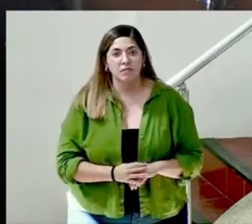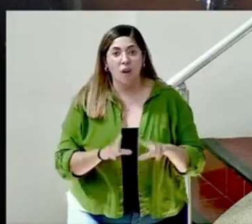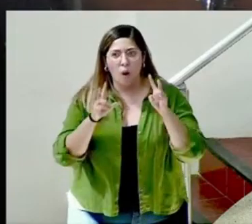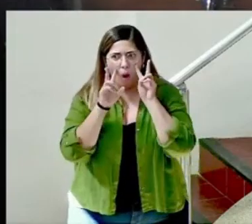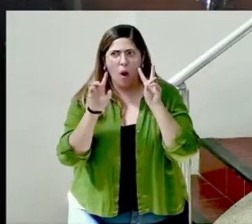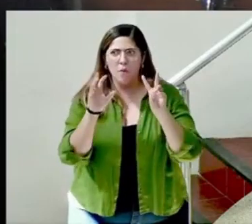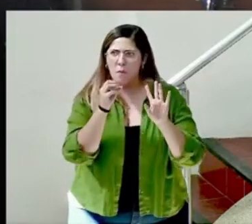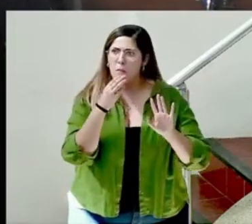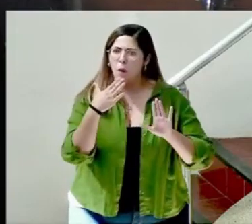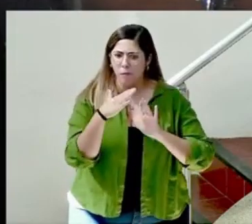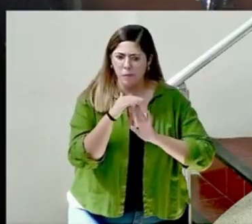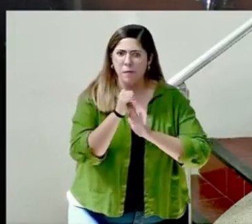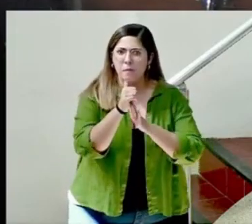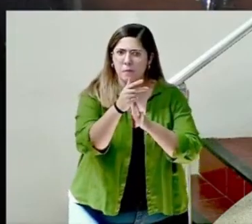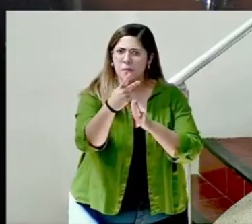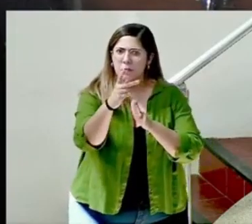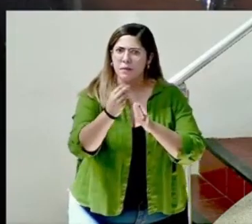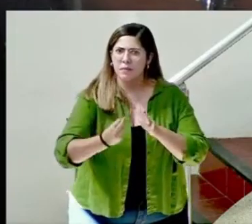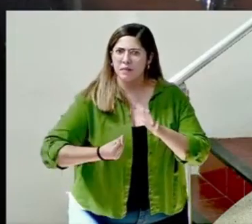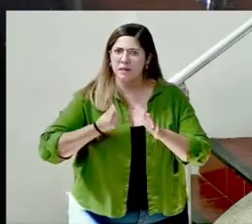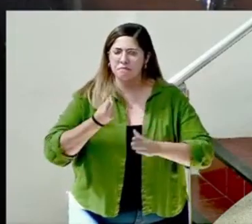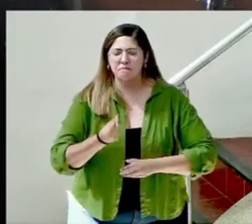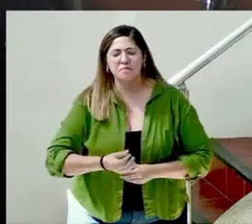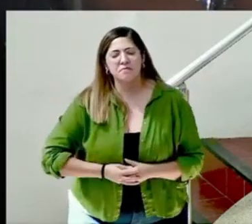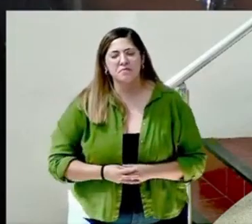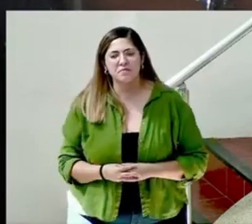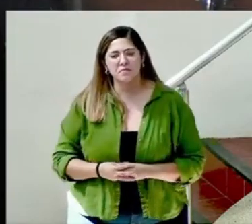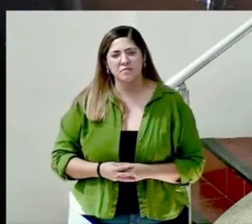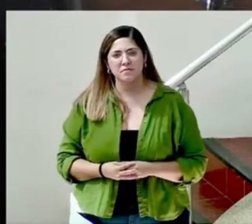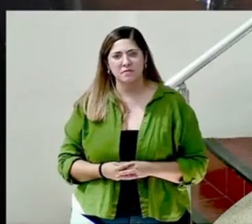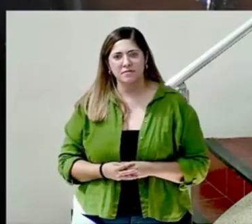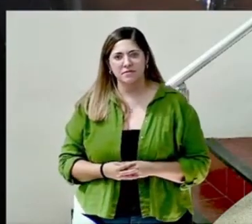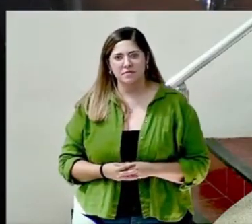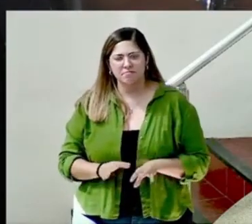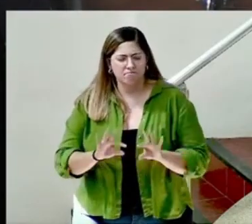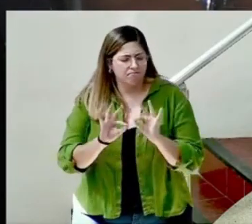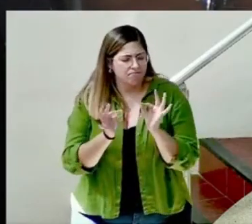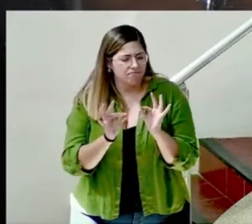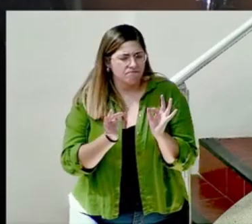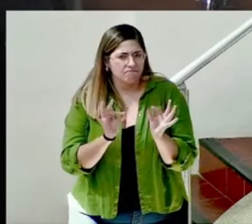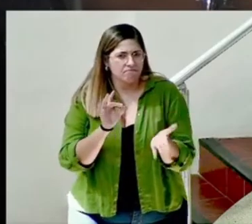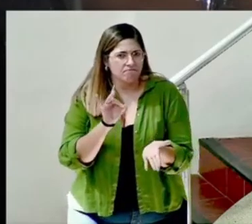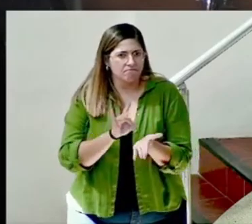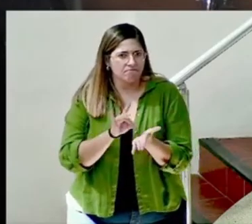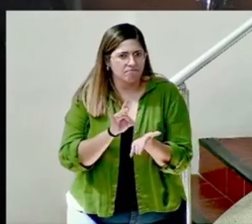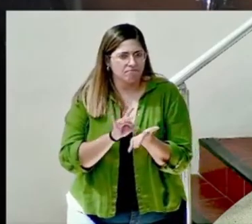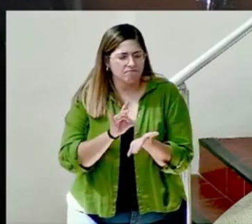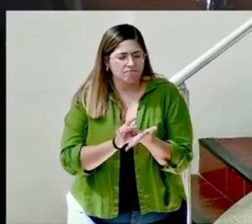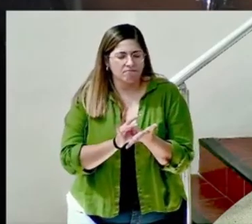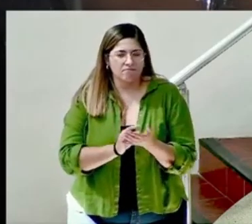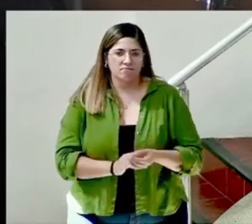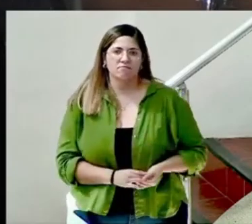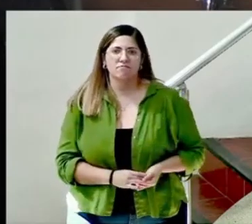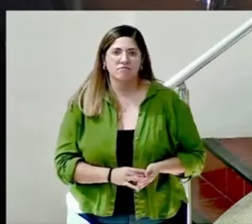que dirigem a nossa vida. E esse é simplesmente um aspecto